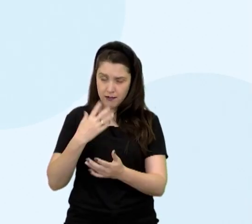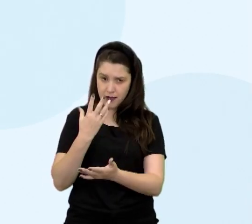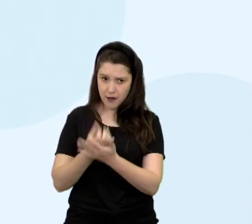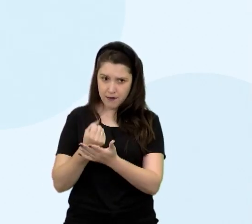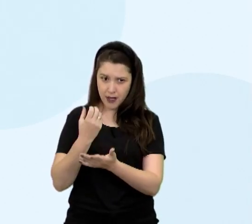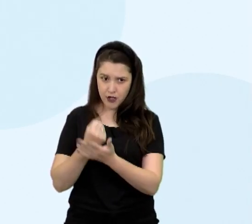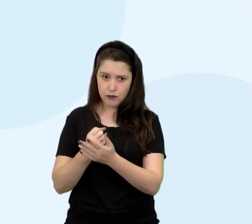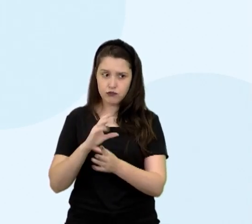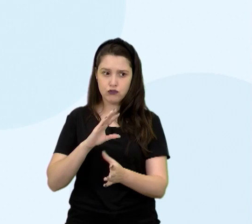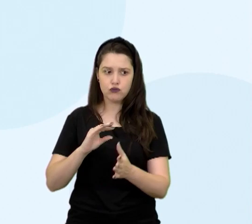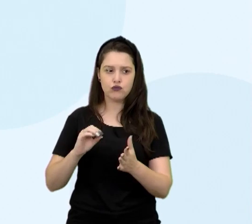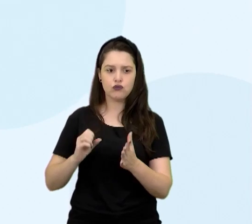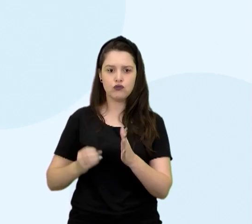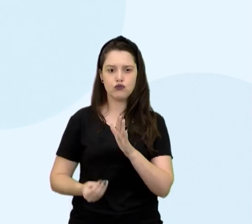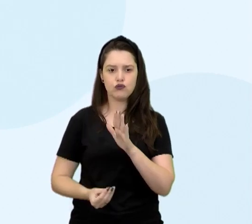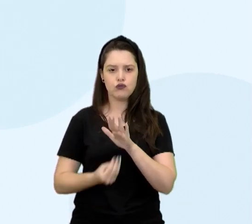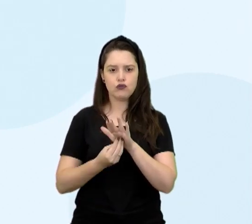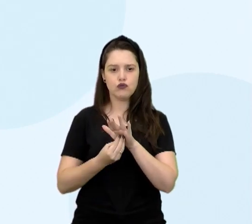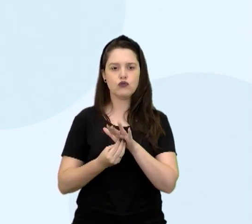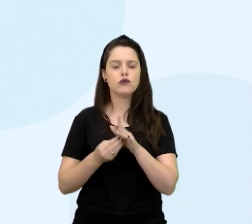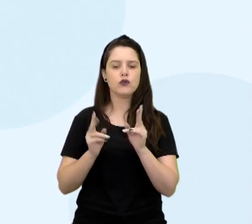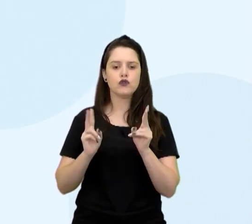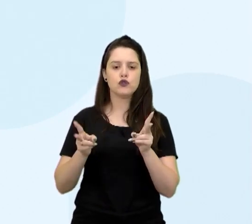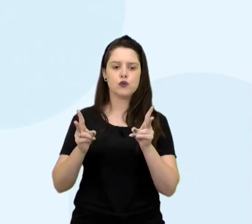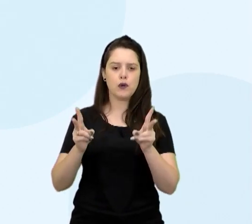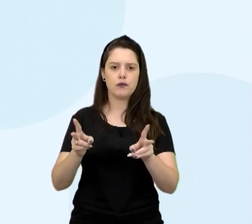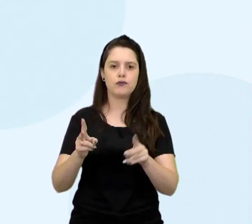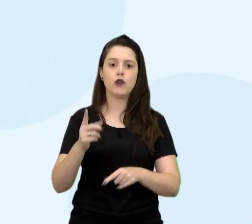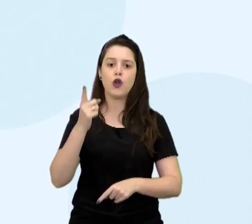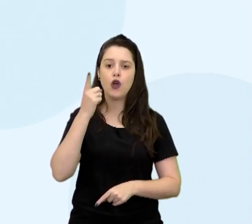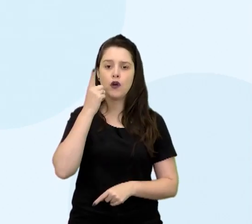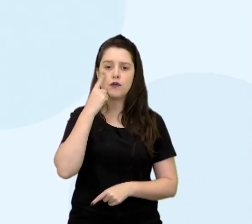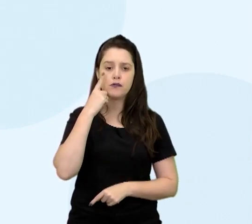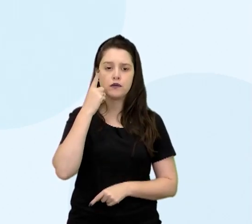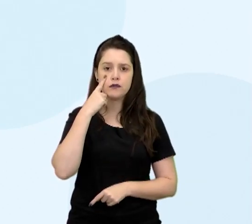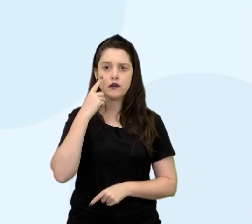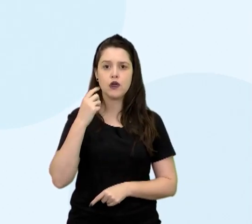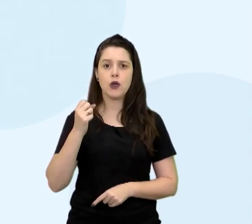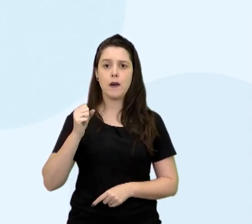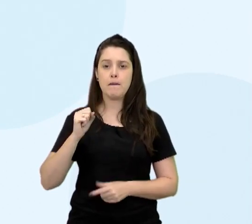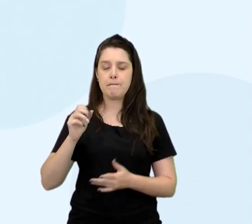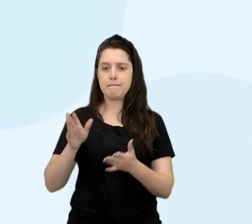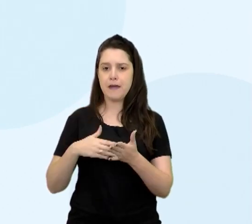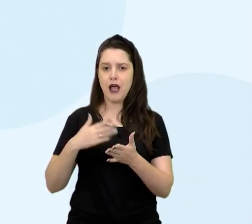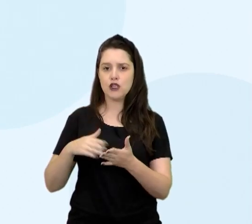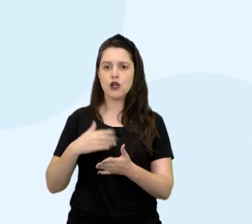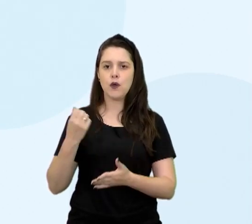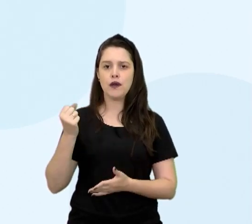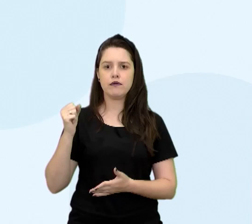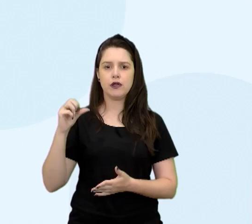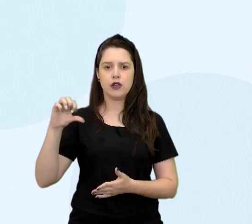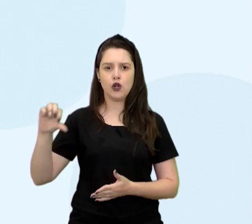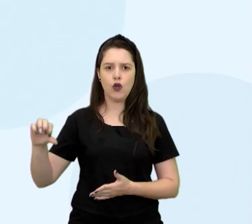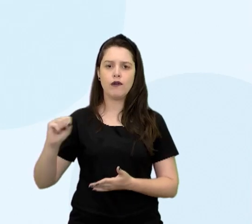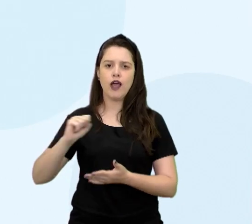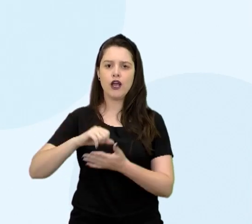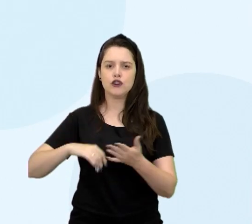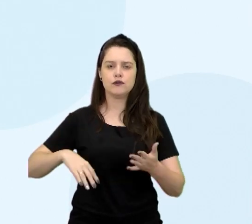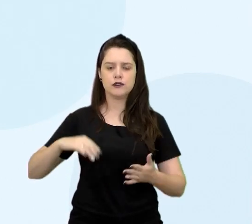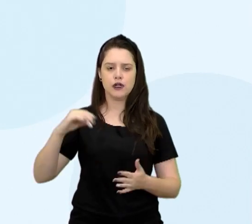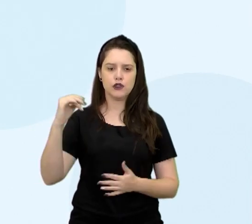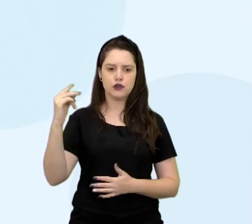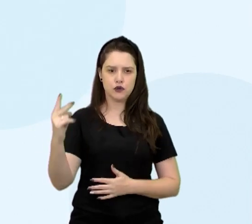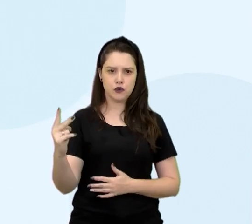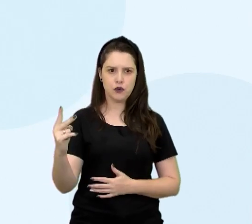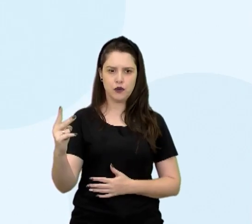e continuar. Legal, hein? Isso, então vamos olhar aqui o nosso exercício, ó. Página 89, adaptada aí à atividade 2. Observe